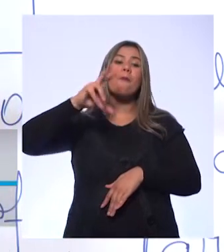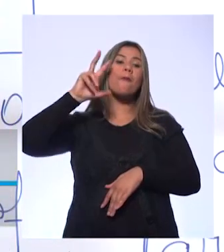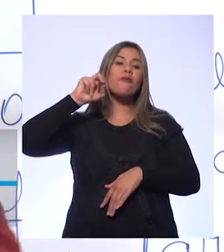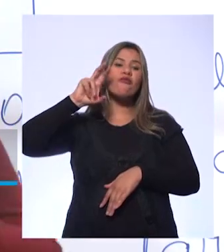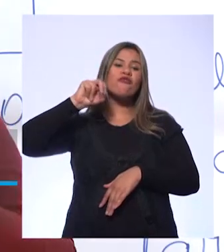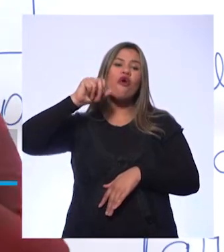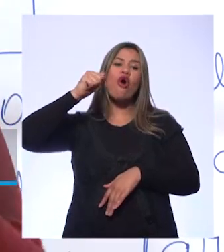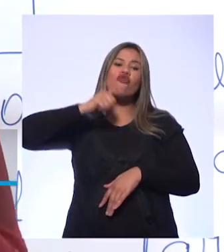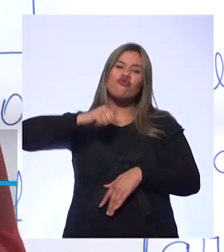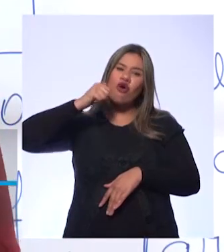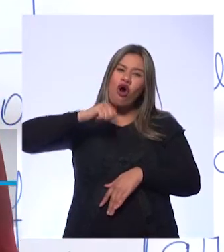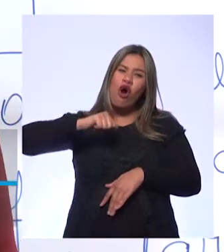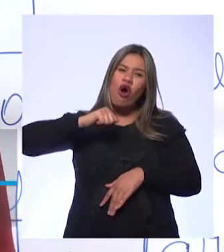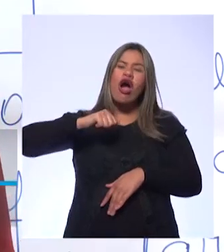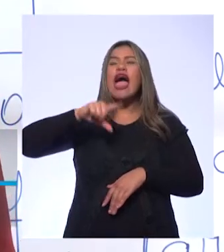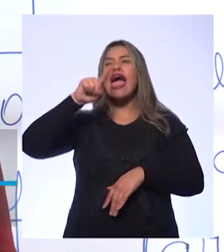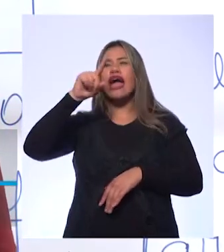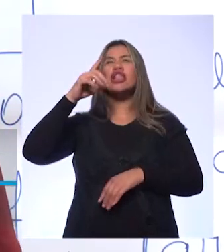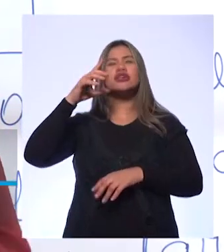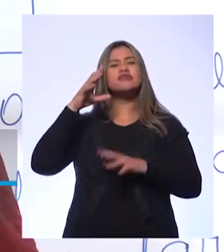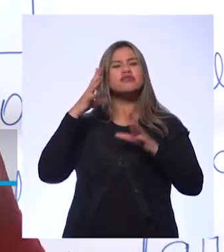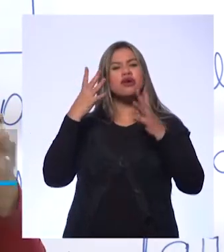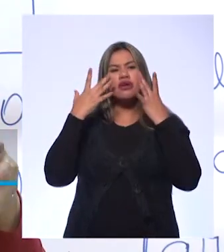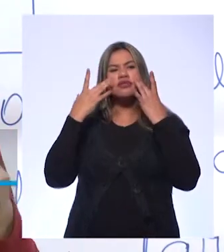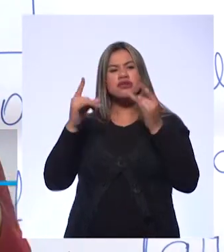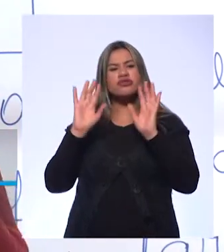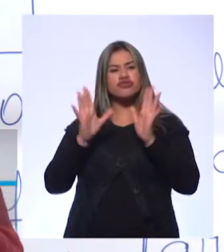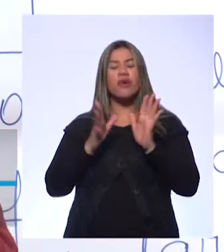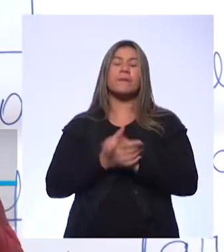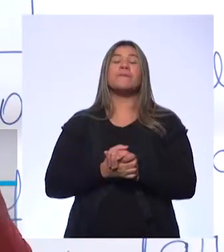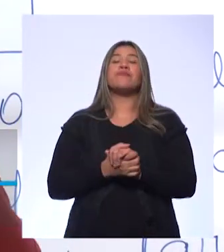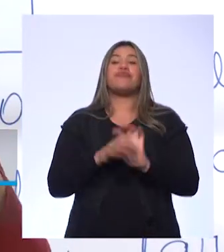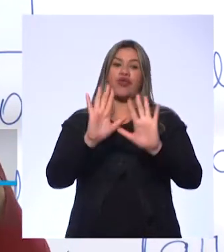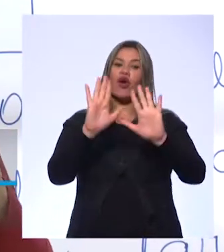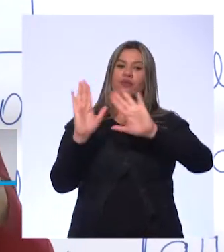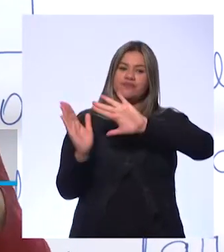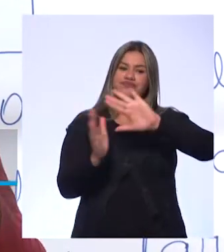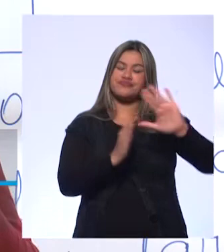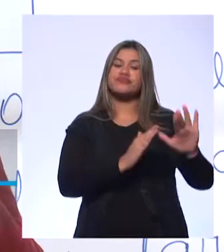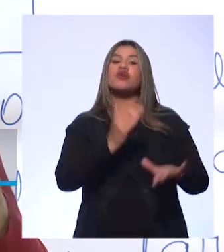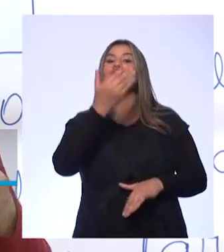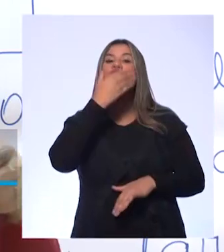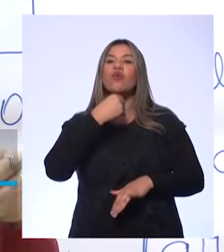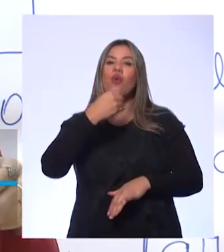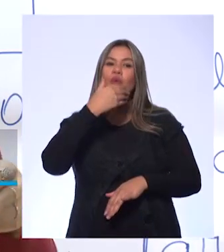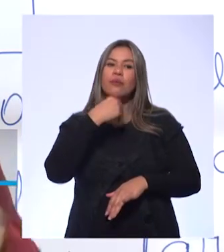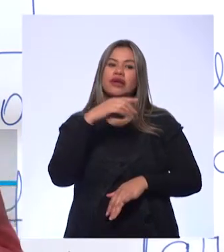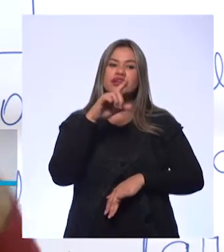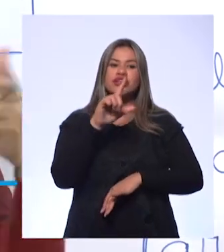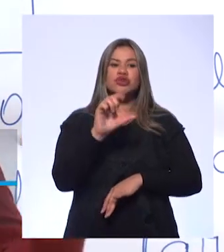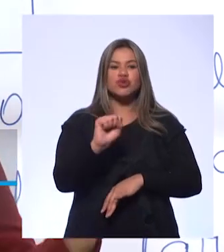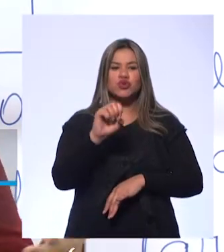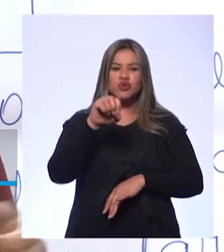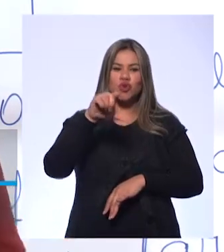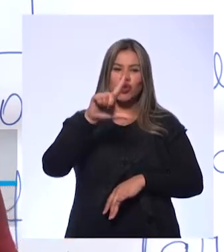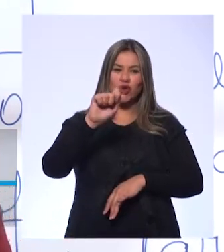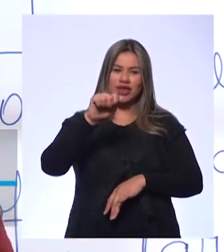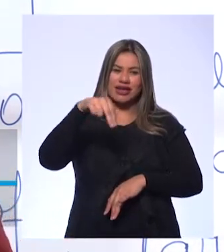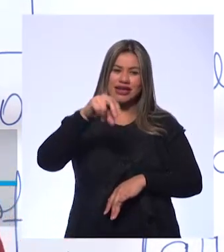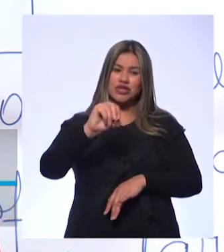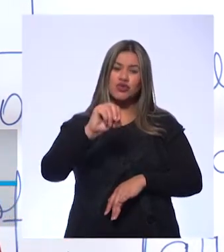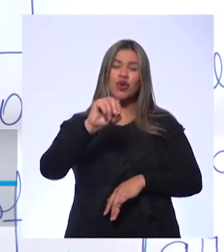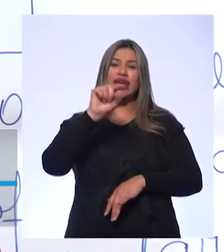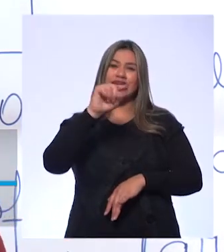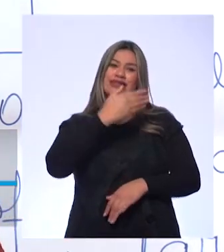dizia-se que o que Solano López né que era o governante a barra ditador/governante do